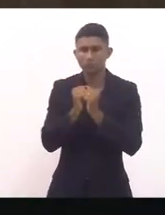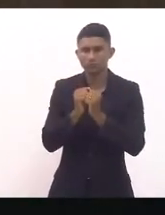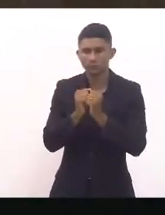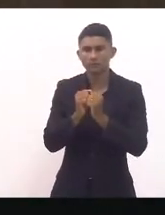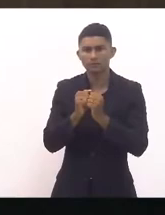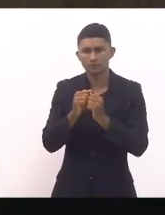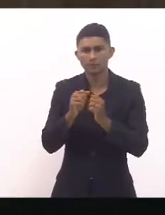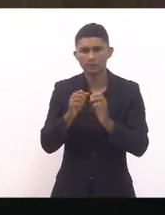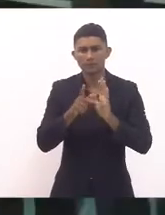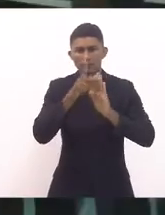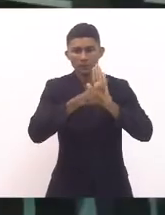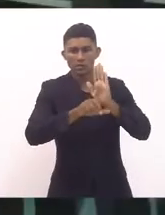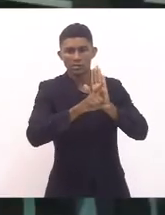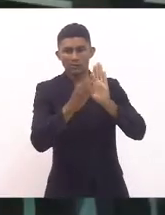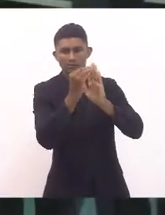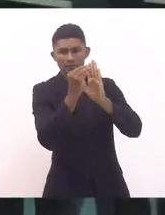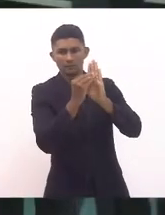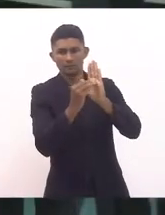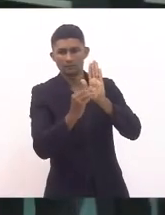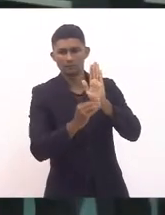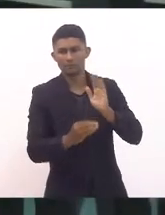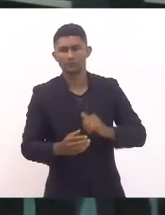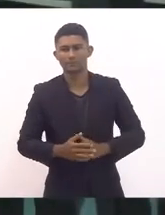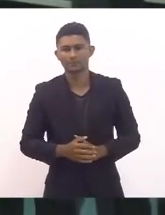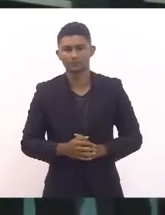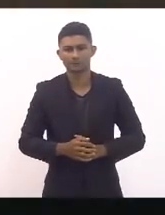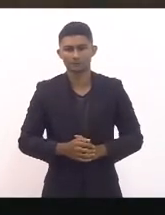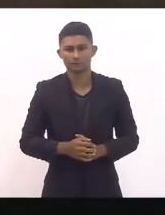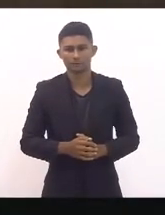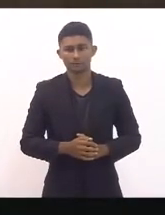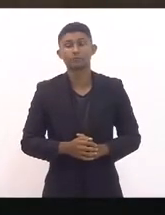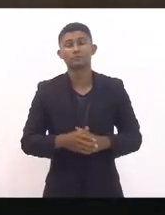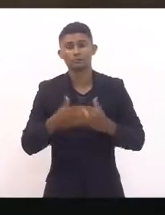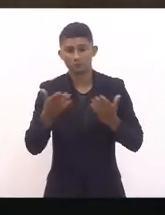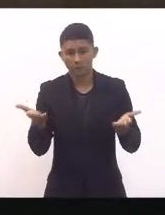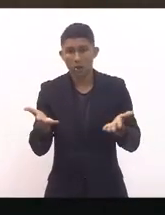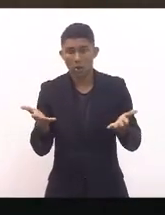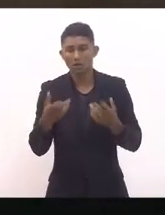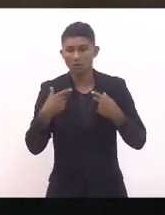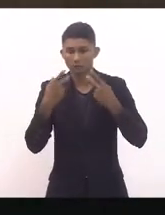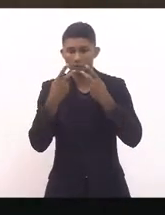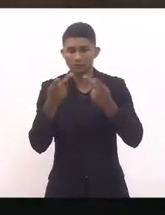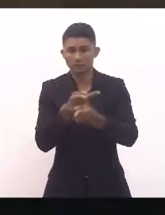desse projeto. Sim? Como autor? Vou cantá-lo agora. Ok.